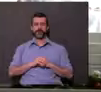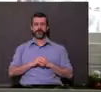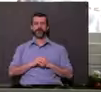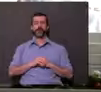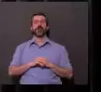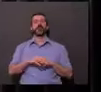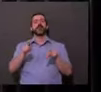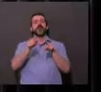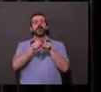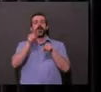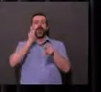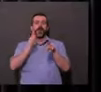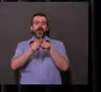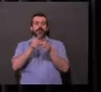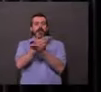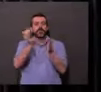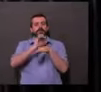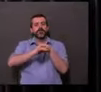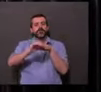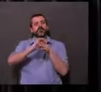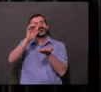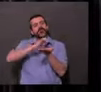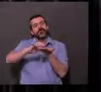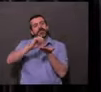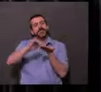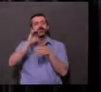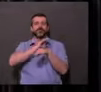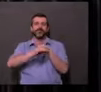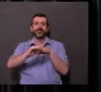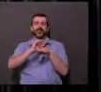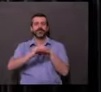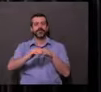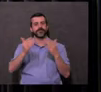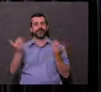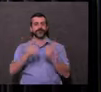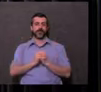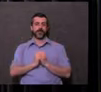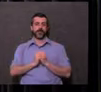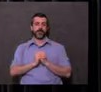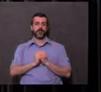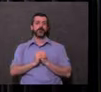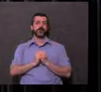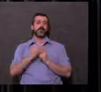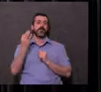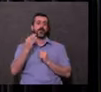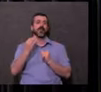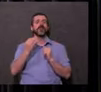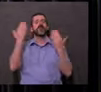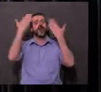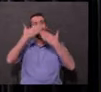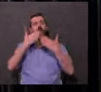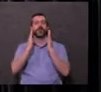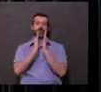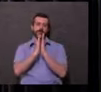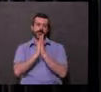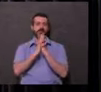Caríssimos irmãos e irmãs, queridos peregrinos, a noite de vigília em Fátima